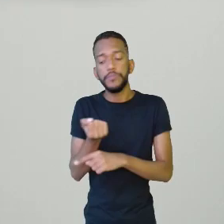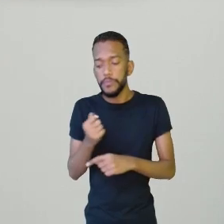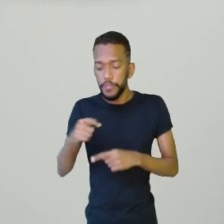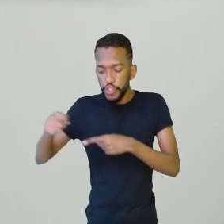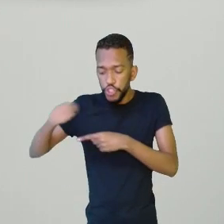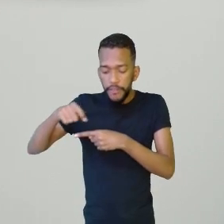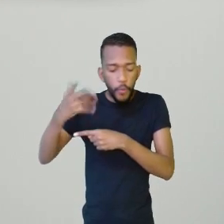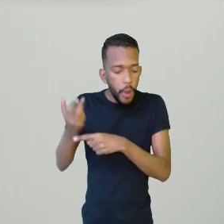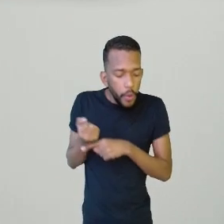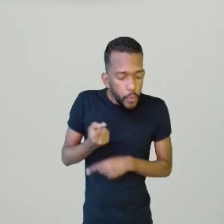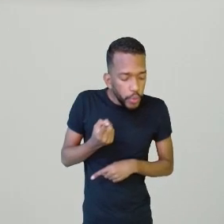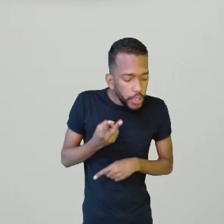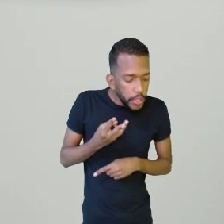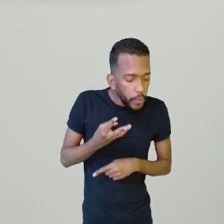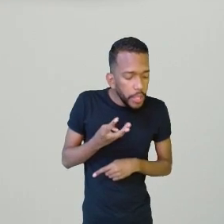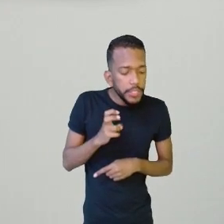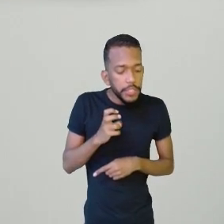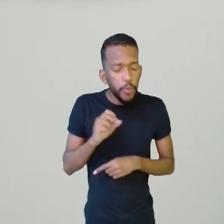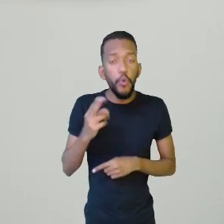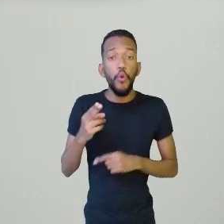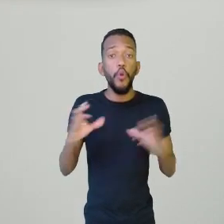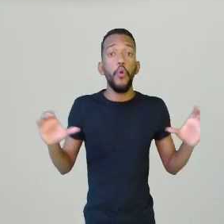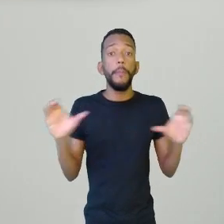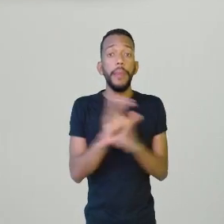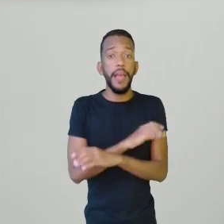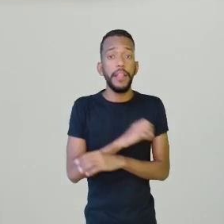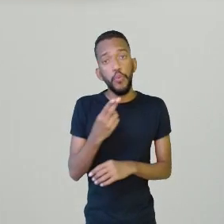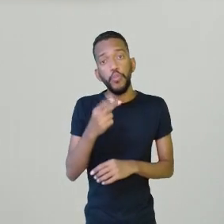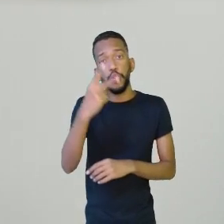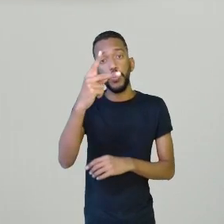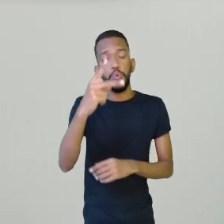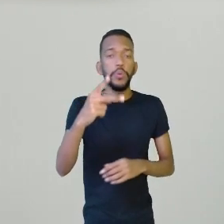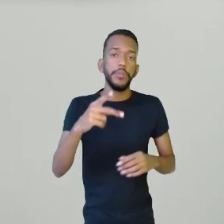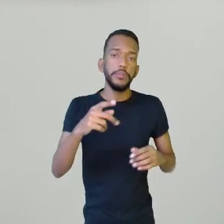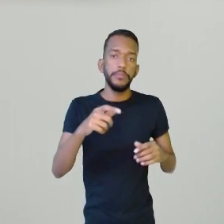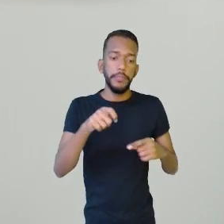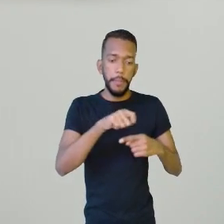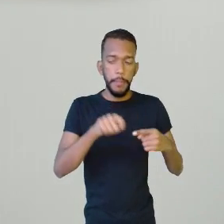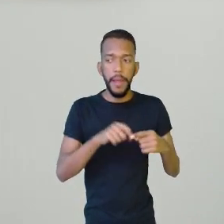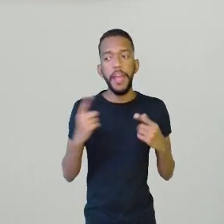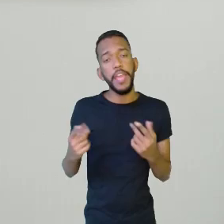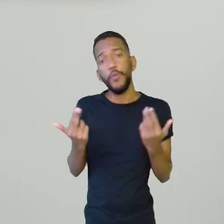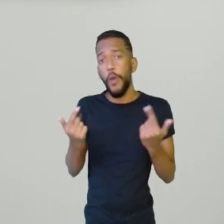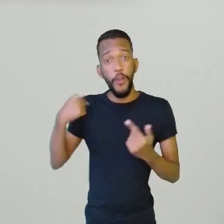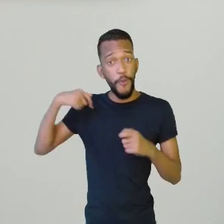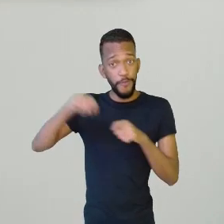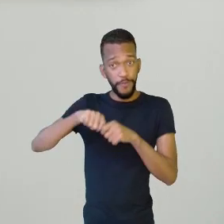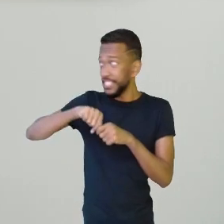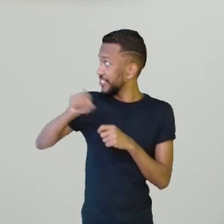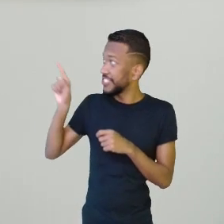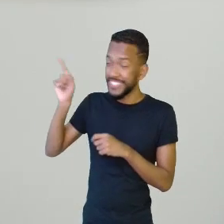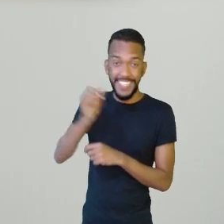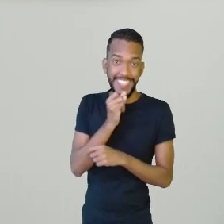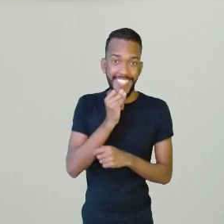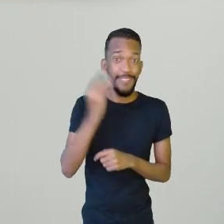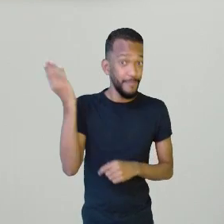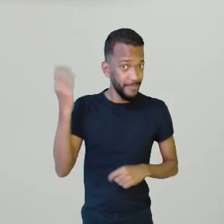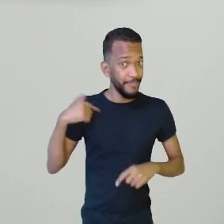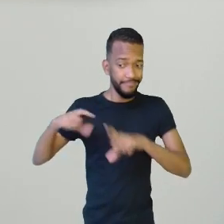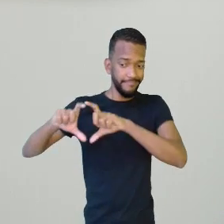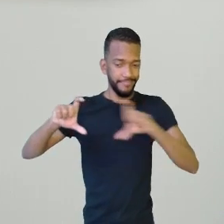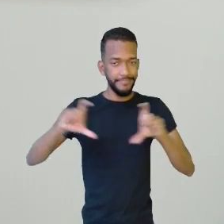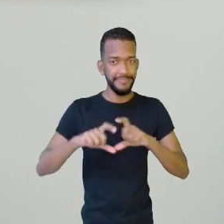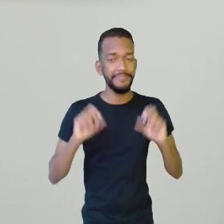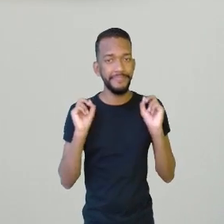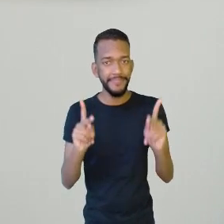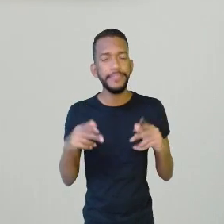que representa ou a parte ou as partes que você pintou, como eu fiz aqui no retângulo para vocês, tá